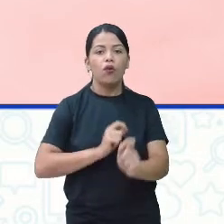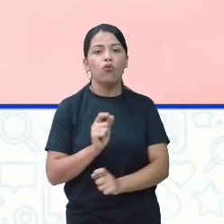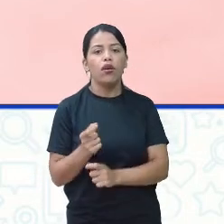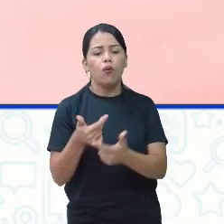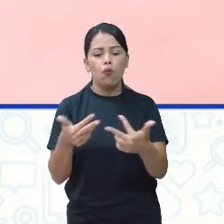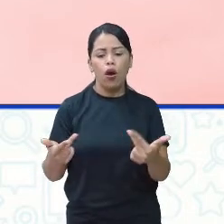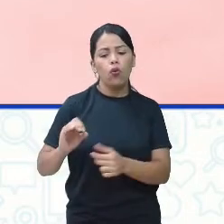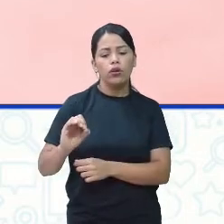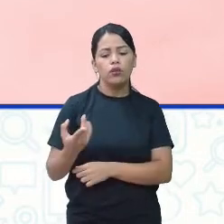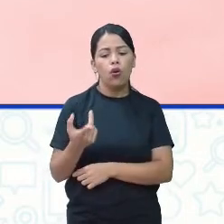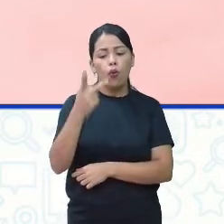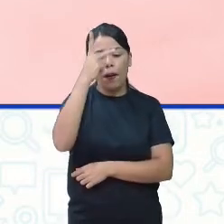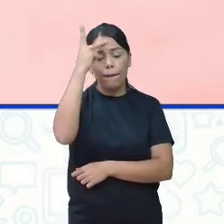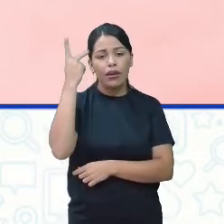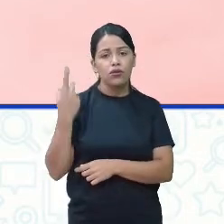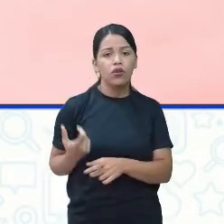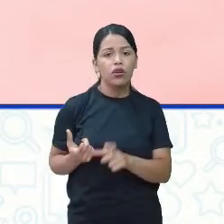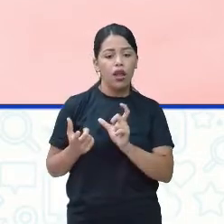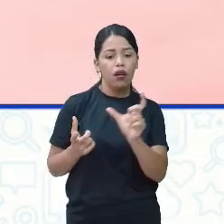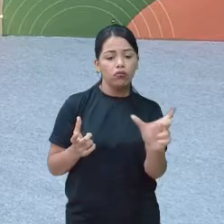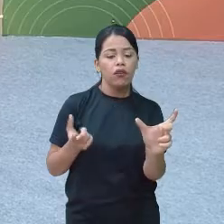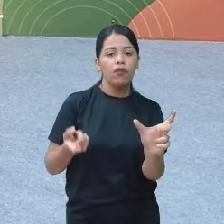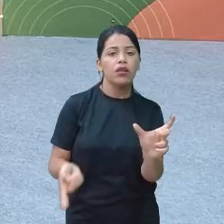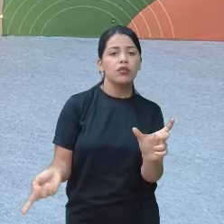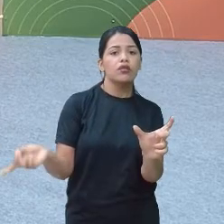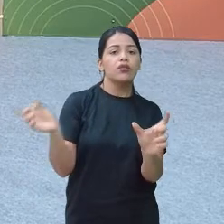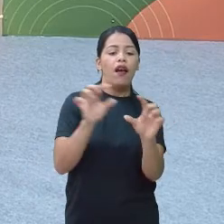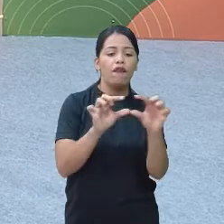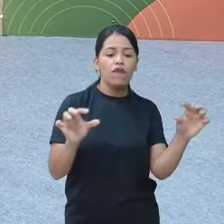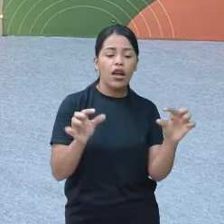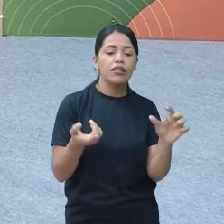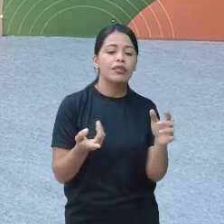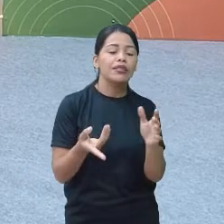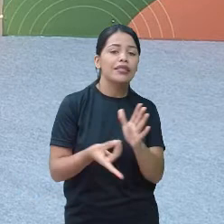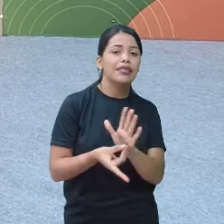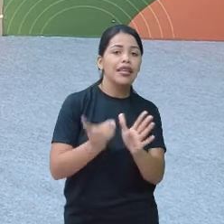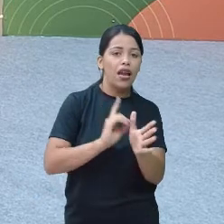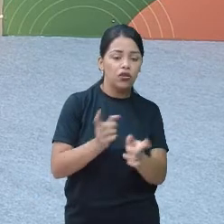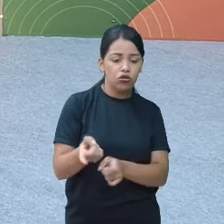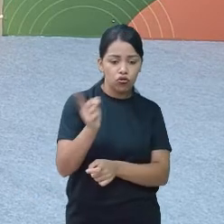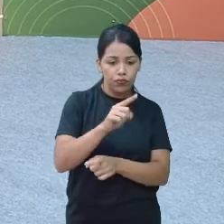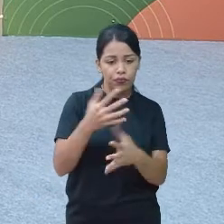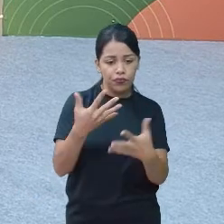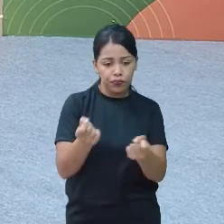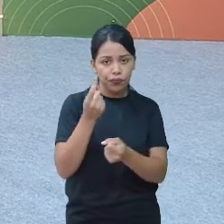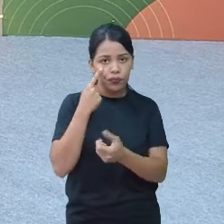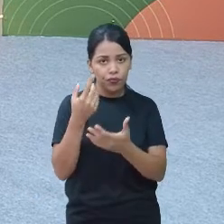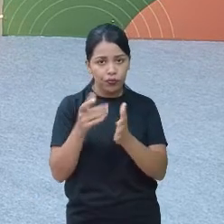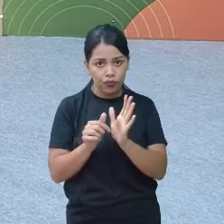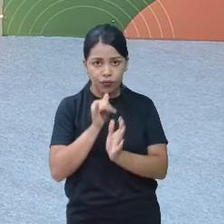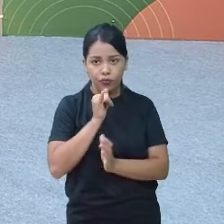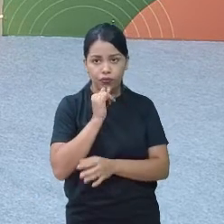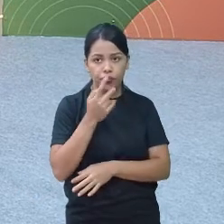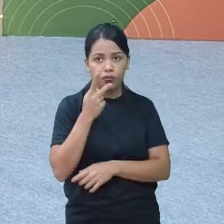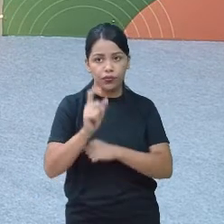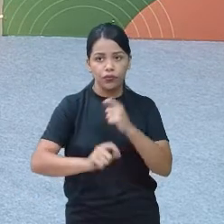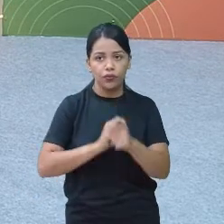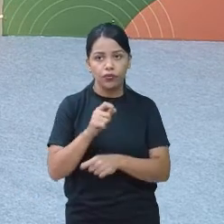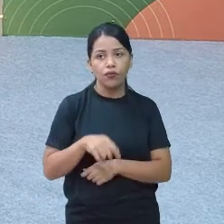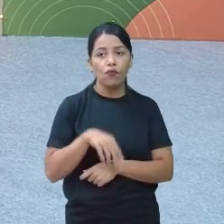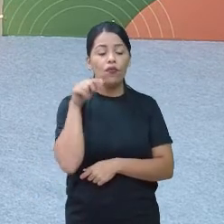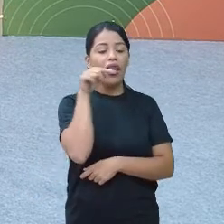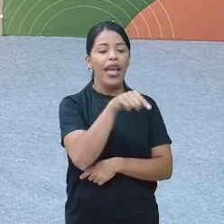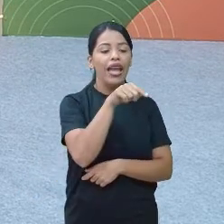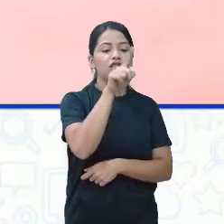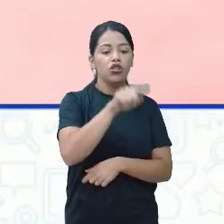na frase anterior, tá certo? Então, vamos acompanhar aqui o exemplo que eu trouxe. Na frase que eu trouxe tem escrito assim: